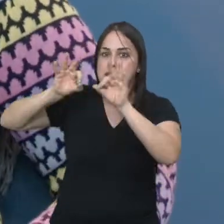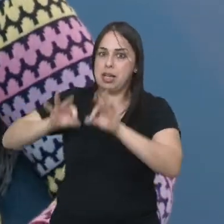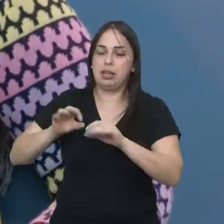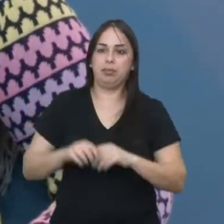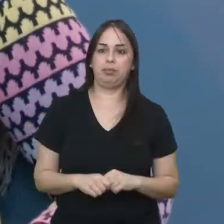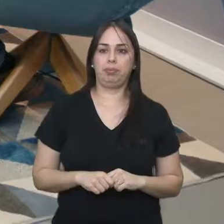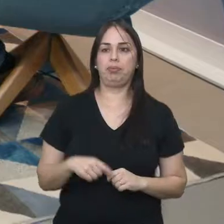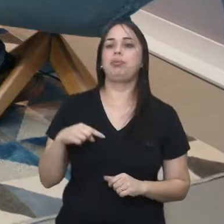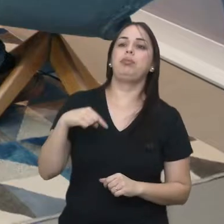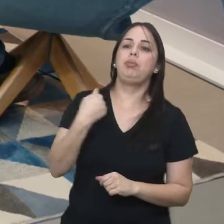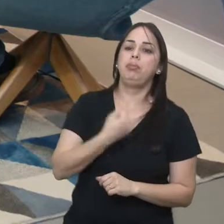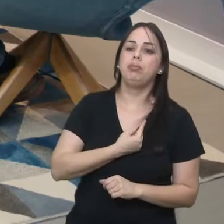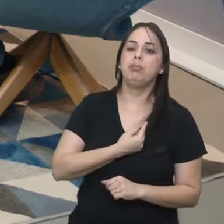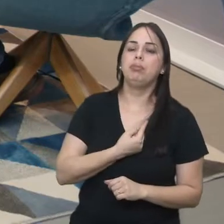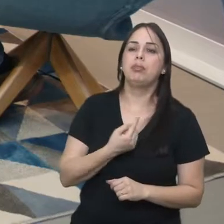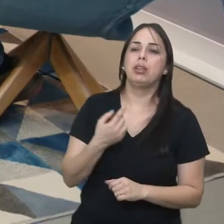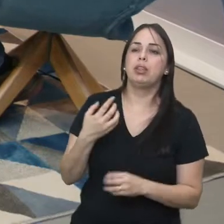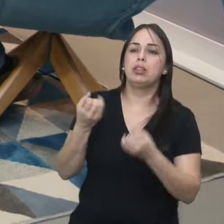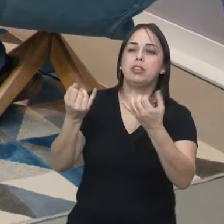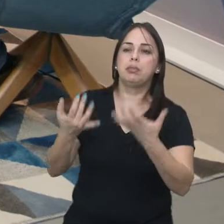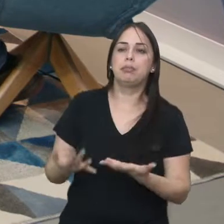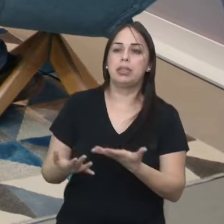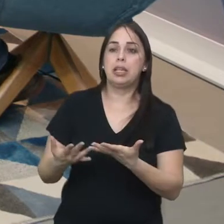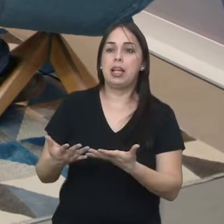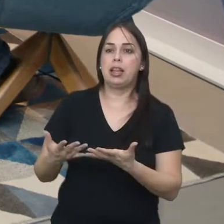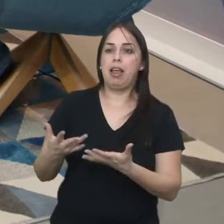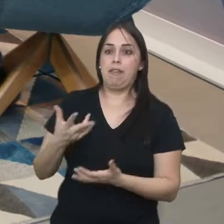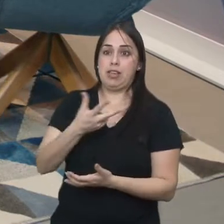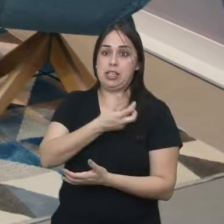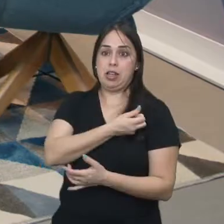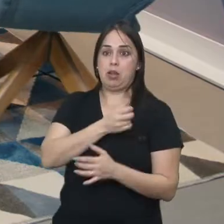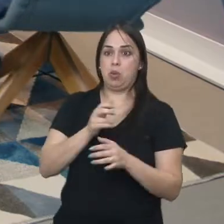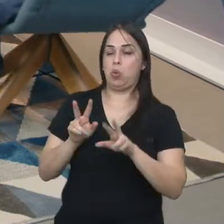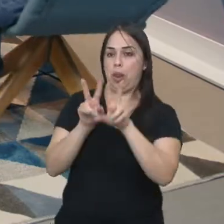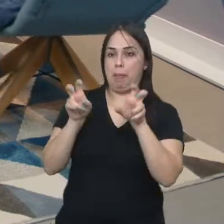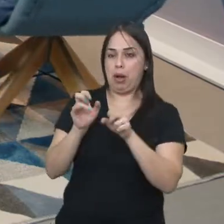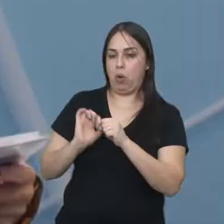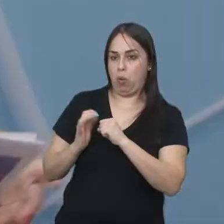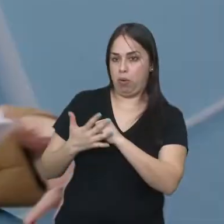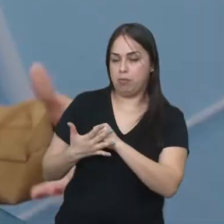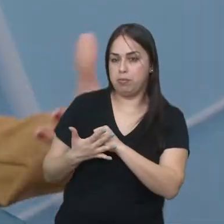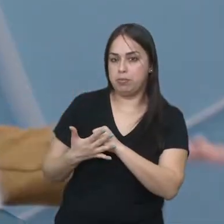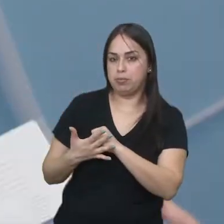ideal. Quando a gente fala a vacinação da Covid, né,